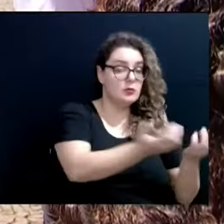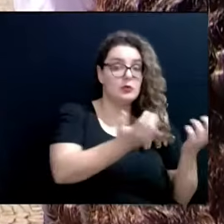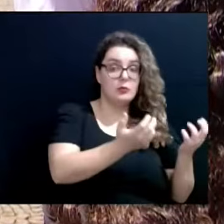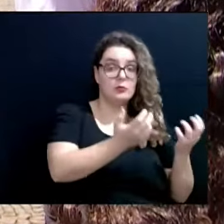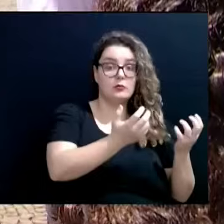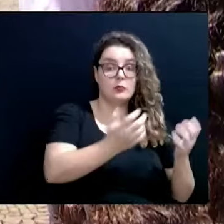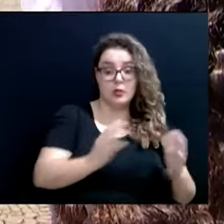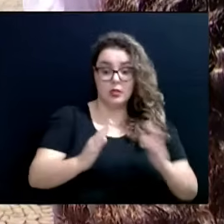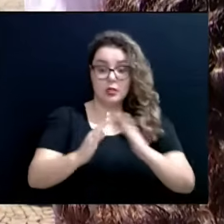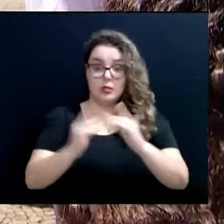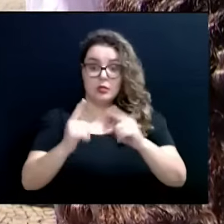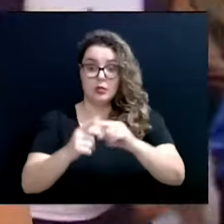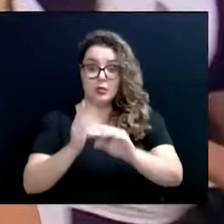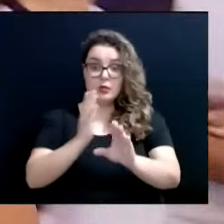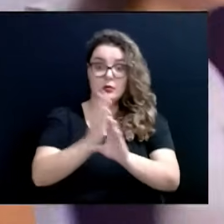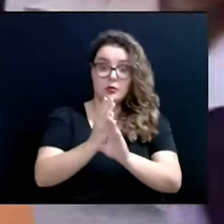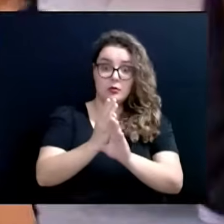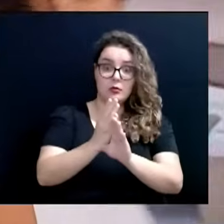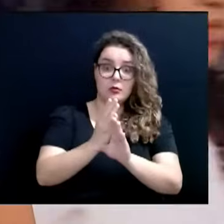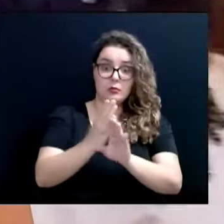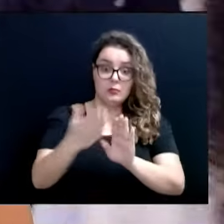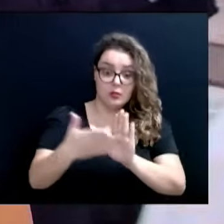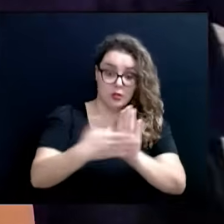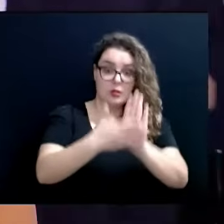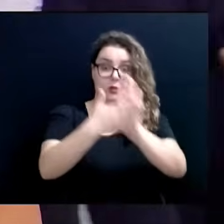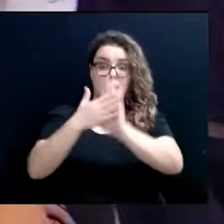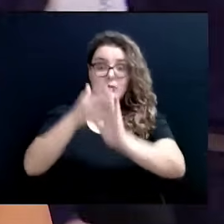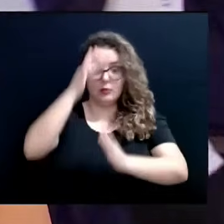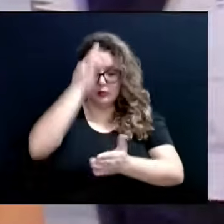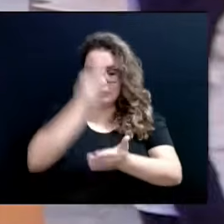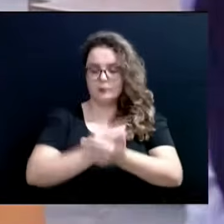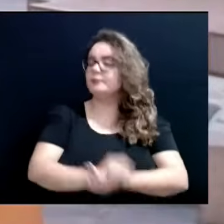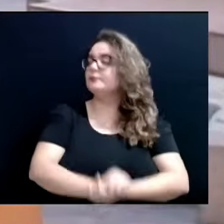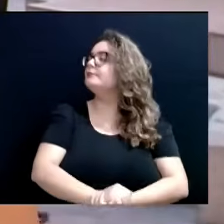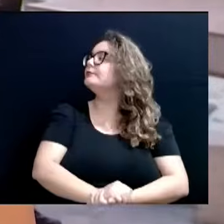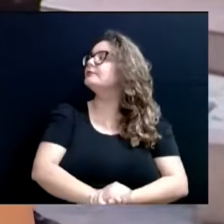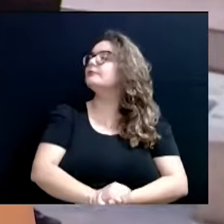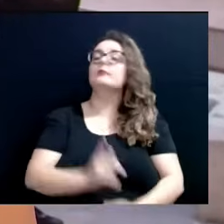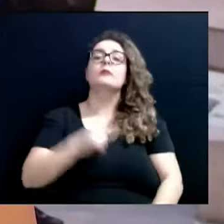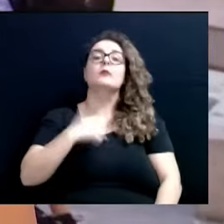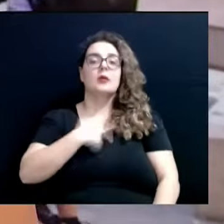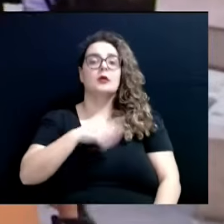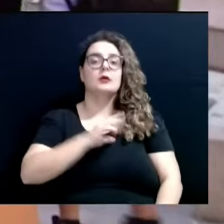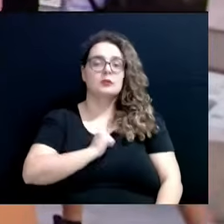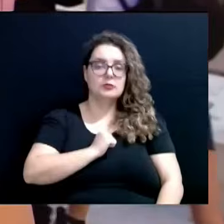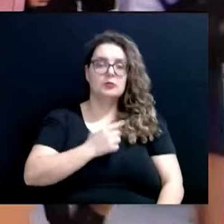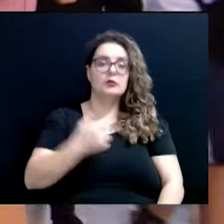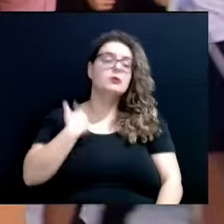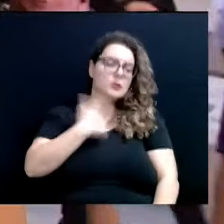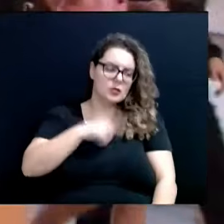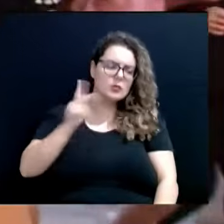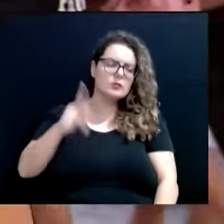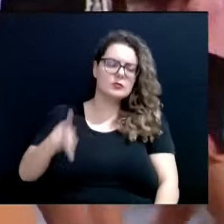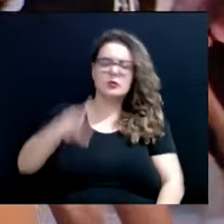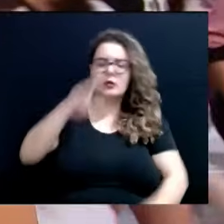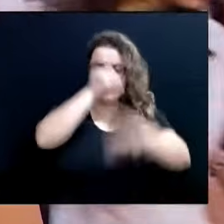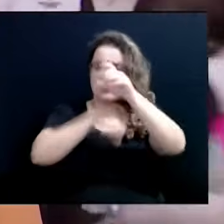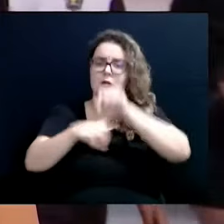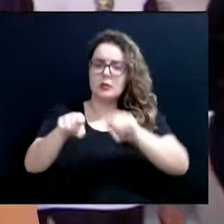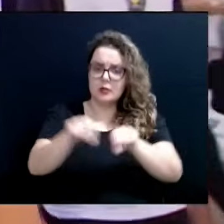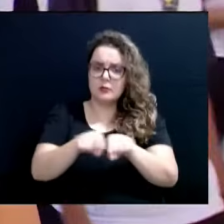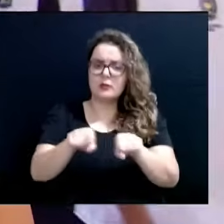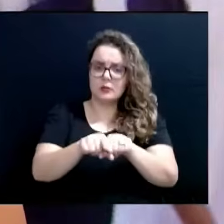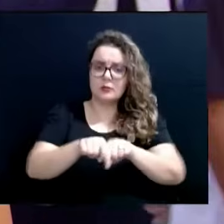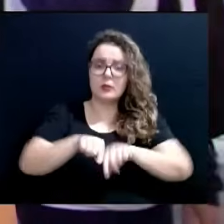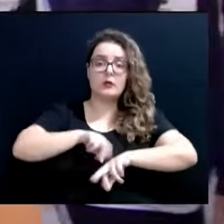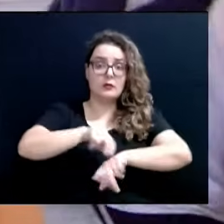para louvar a sua fé. Eles gostam bastante, a gente professor também aprende muito e tem bastante coisa